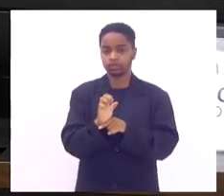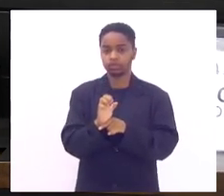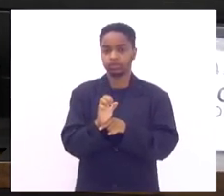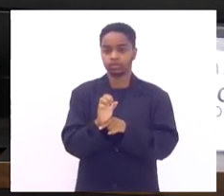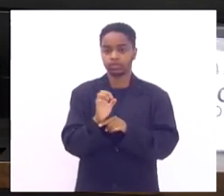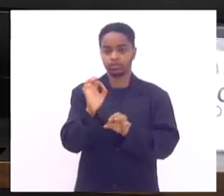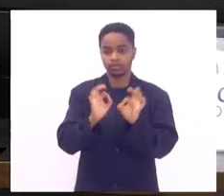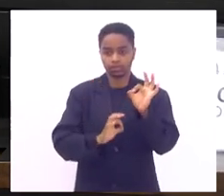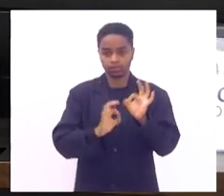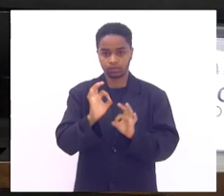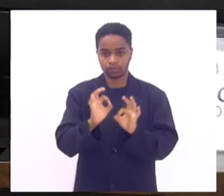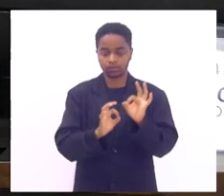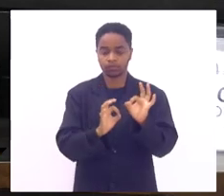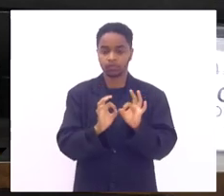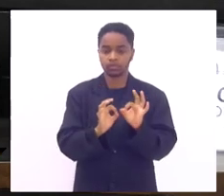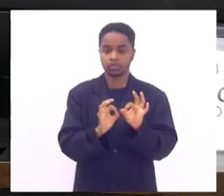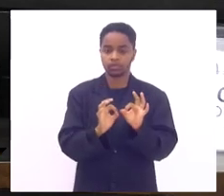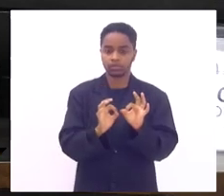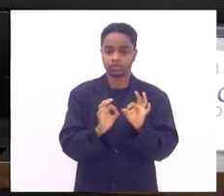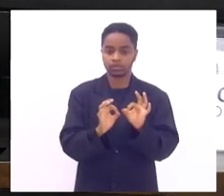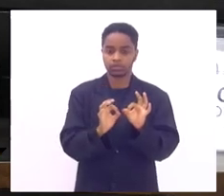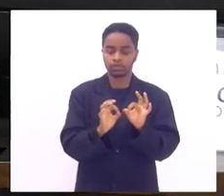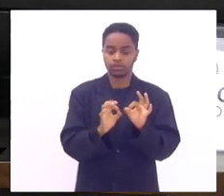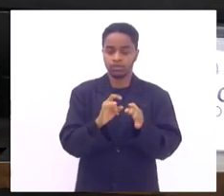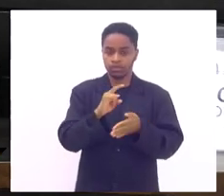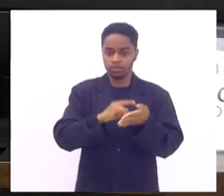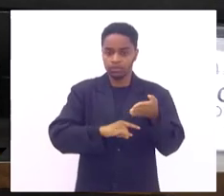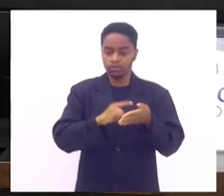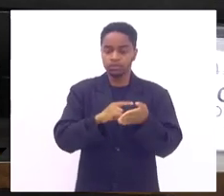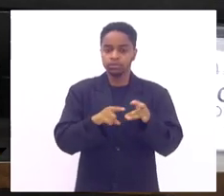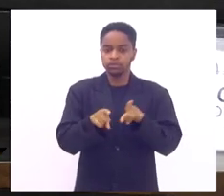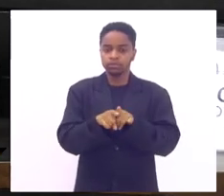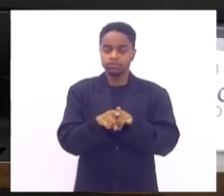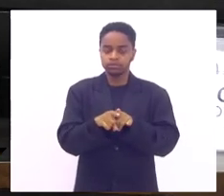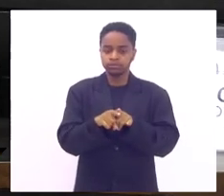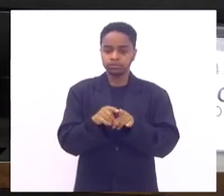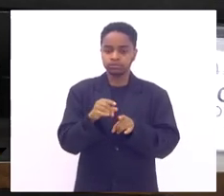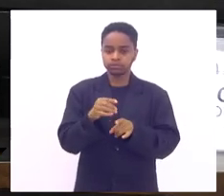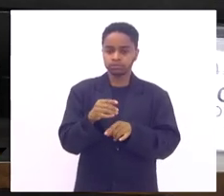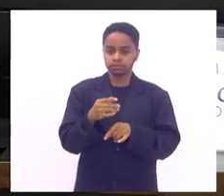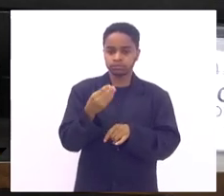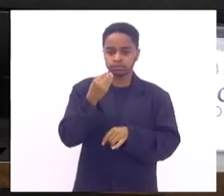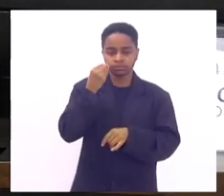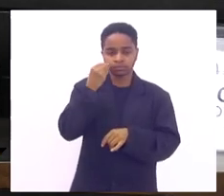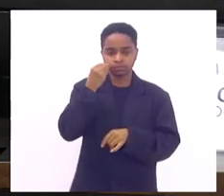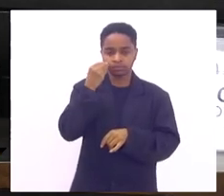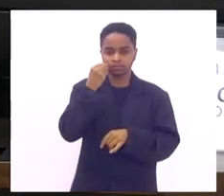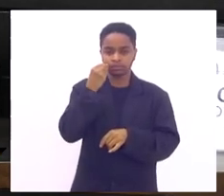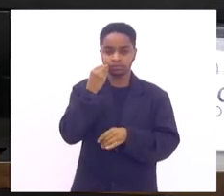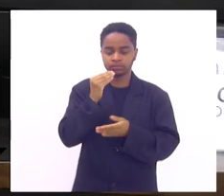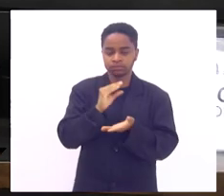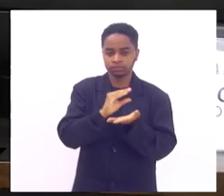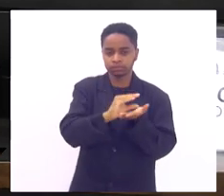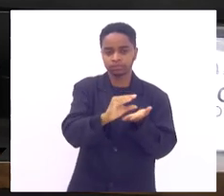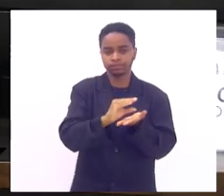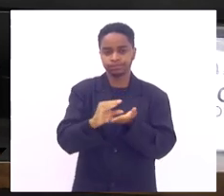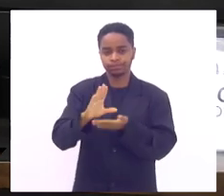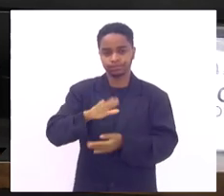de colaboração, buscando recursos para que os fundos da criança e do idoso fossem